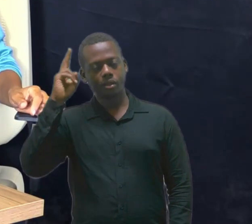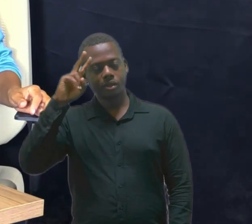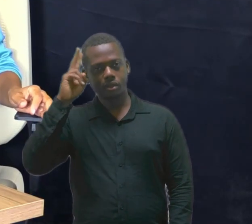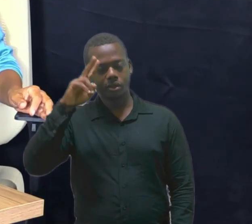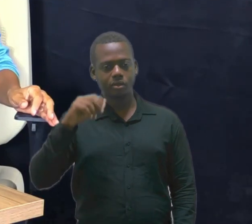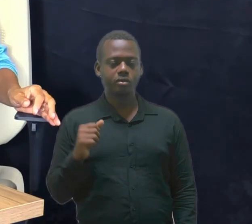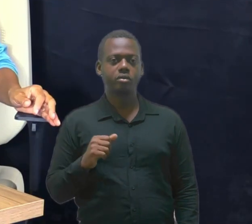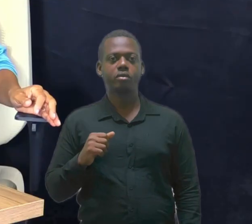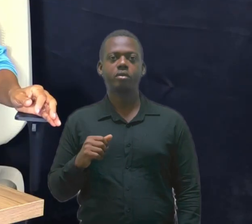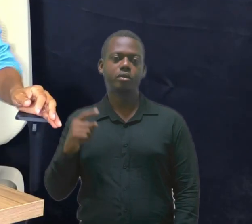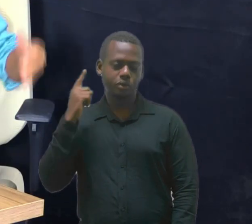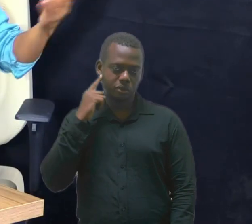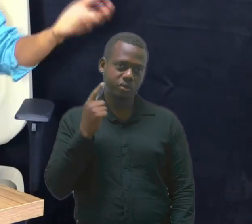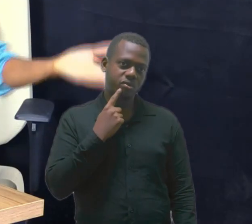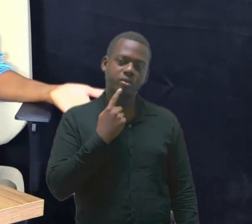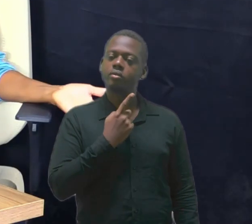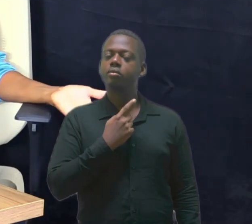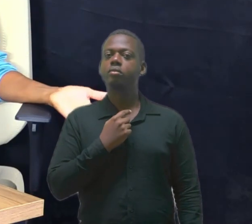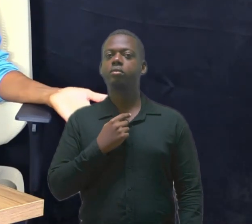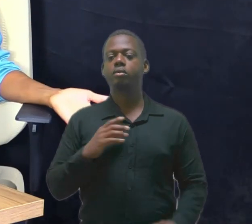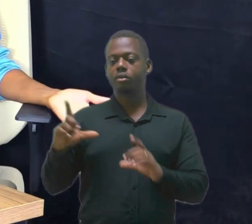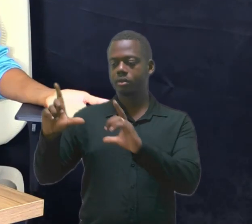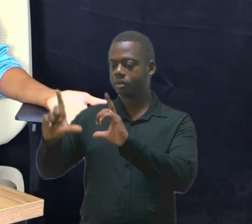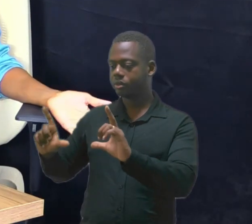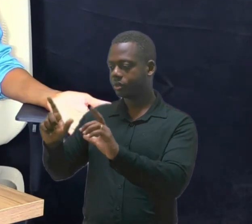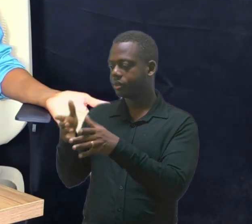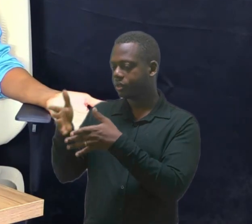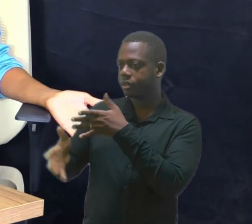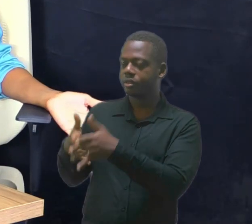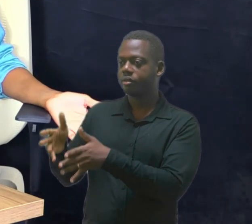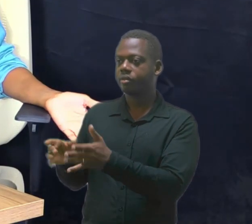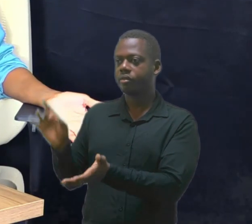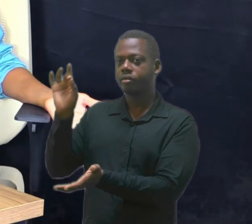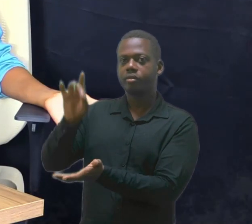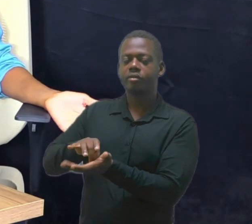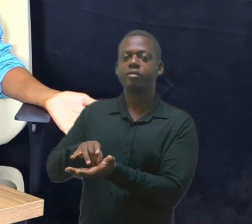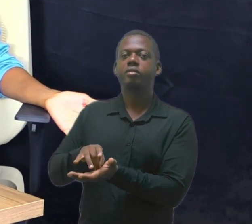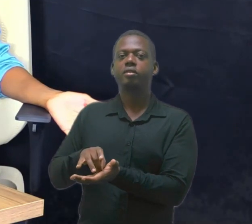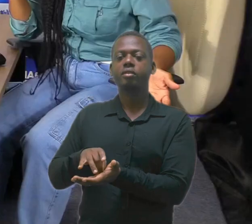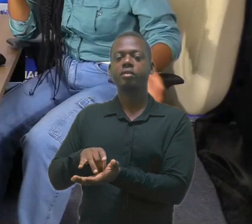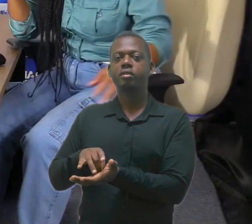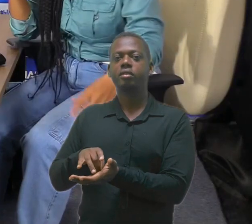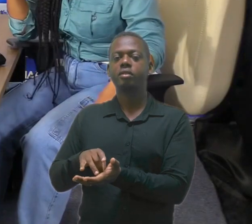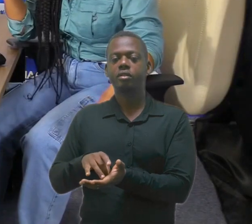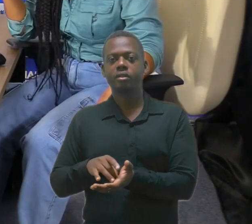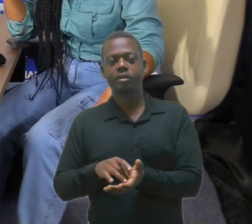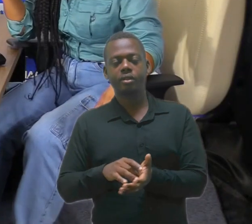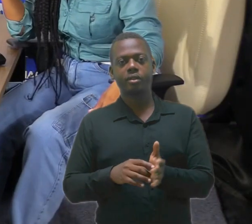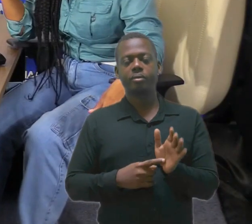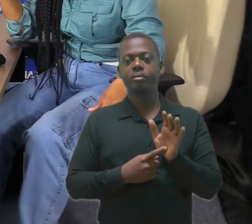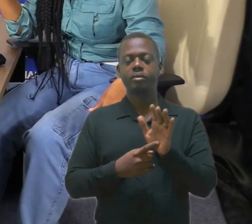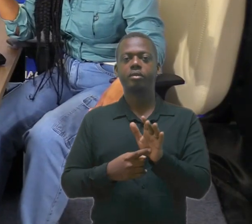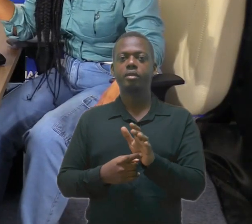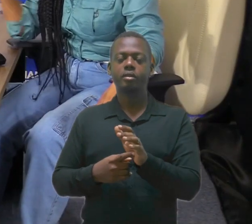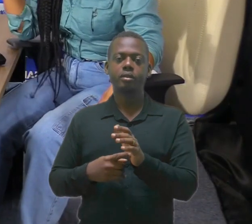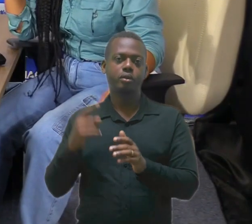Itus entrou para a história dos surdos, né? Mas é isso que eu ia querer. Porque a janela de Libras, né, que foi oficializado, que deixa eu deixar bem registrado aqui,